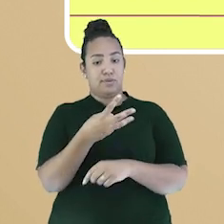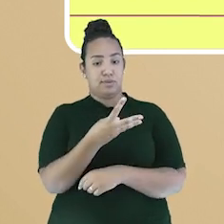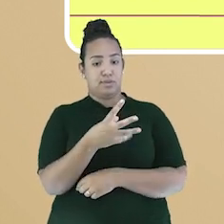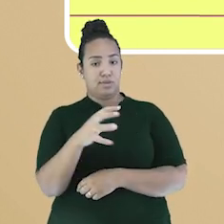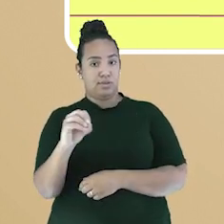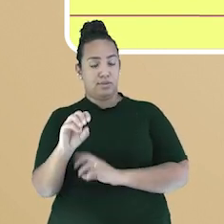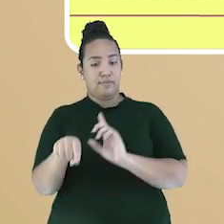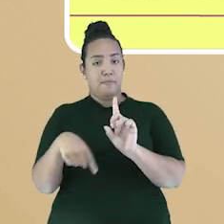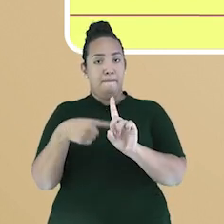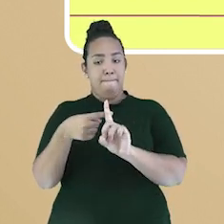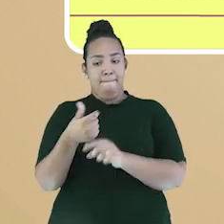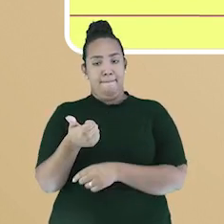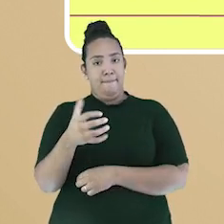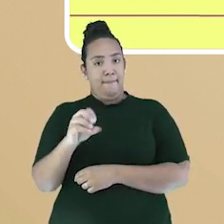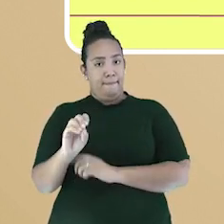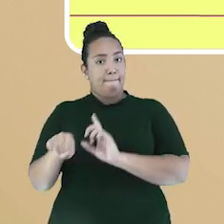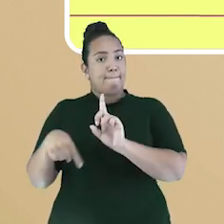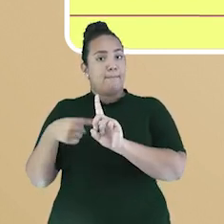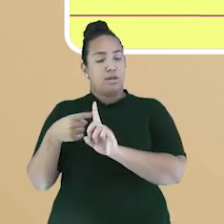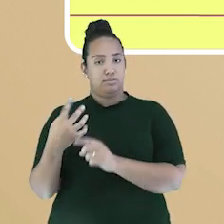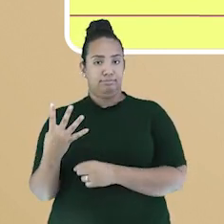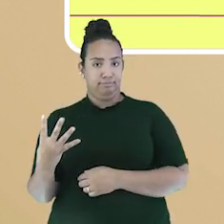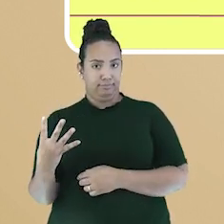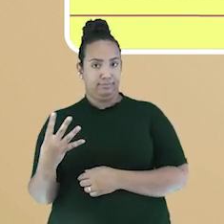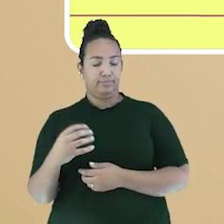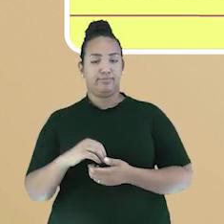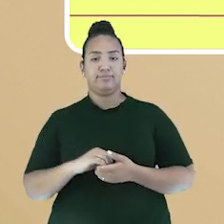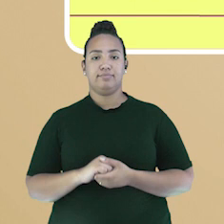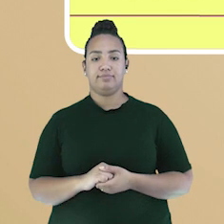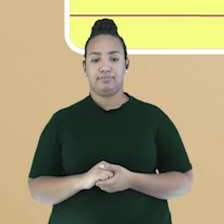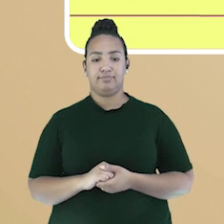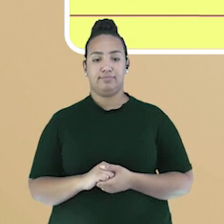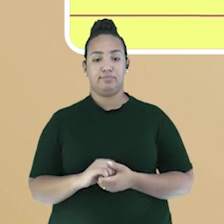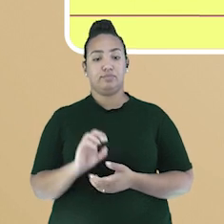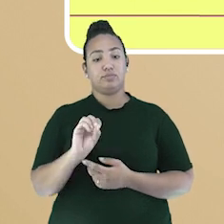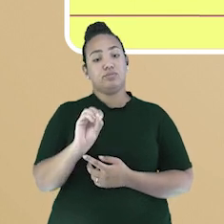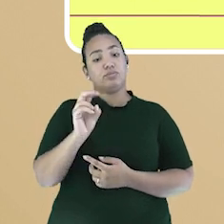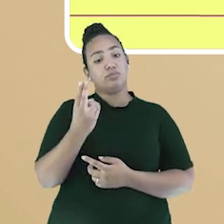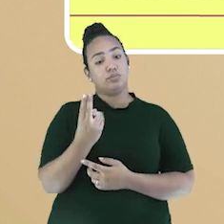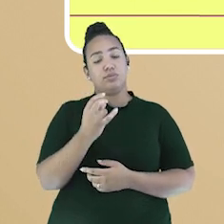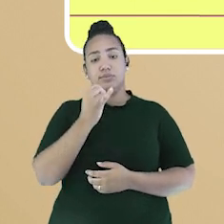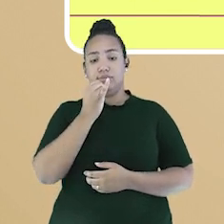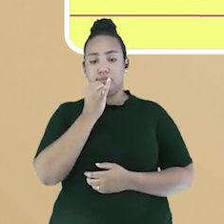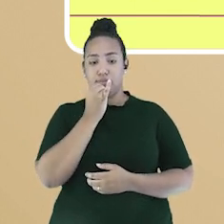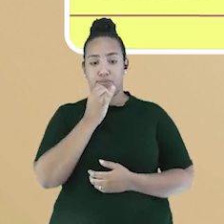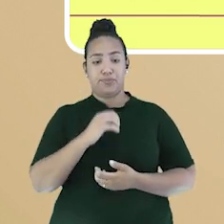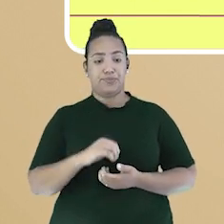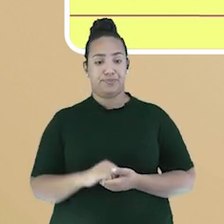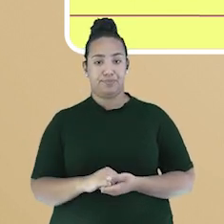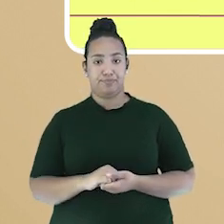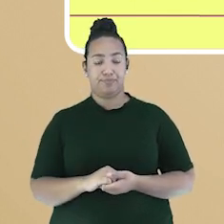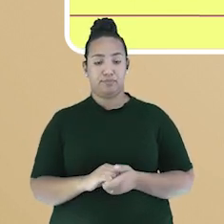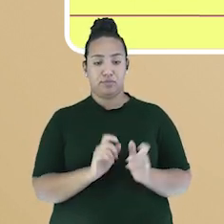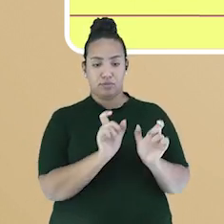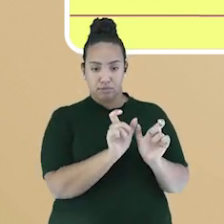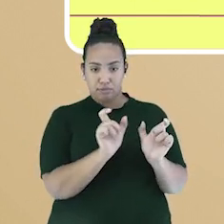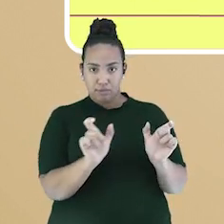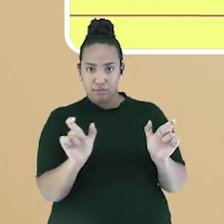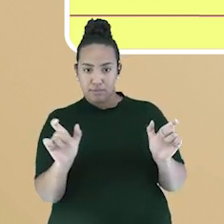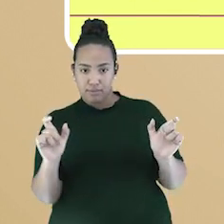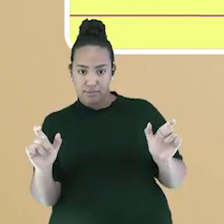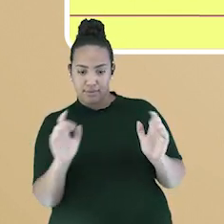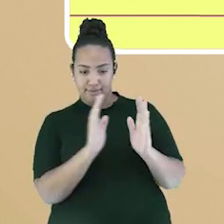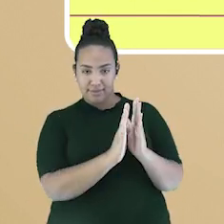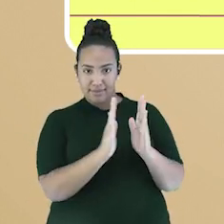mas 10 unidades mais quatro unidades ou podemos falar também que ele é composto de acordo com o valor da sua